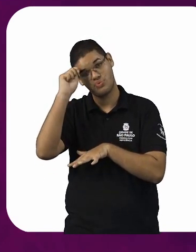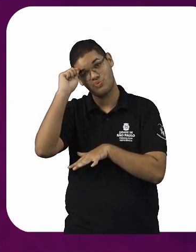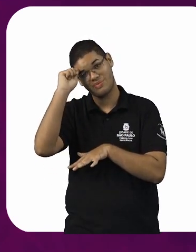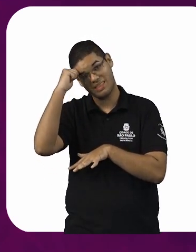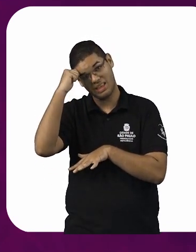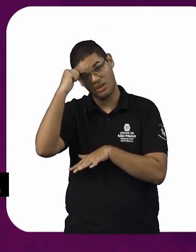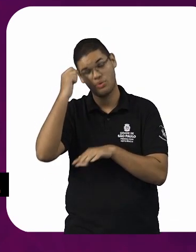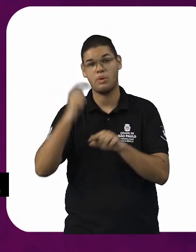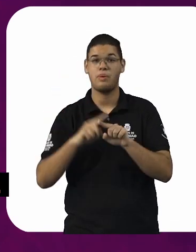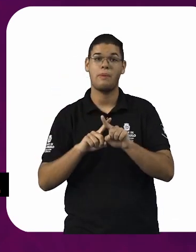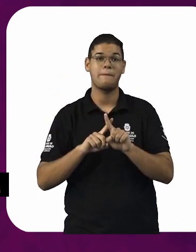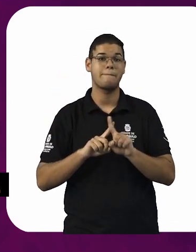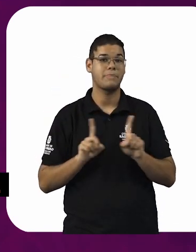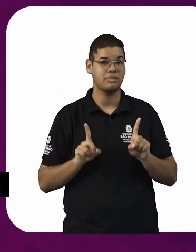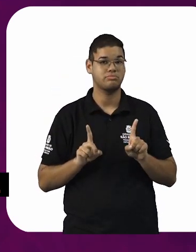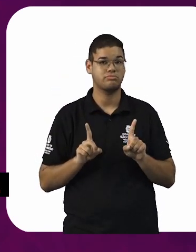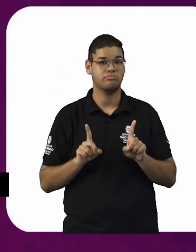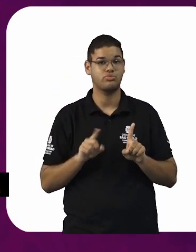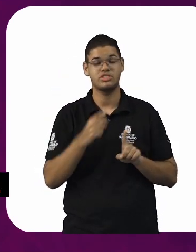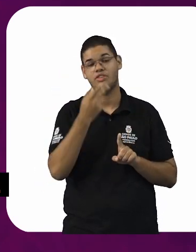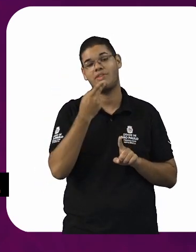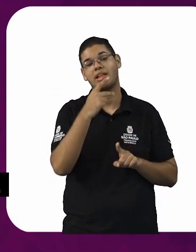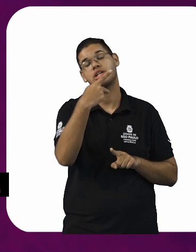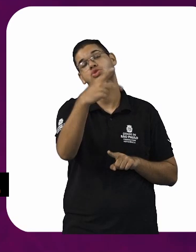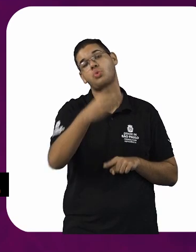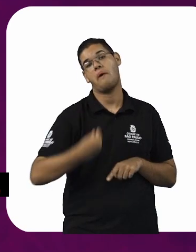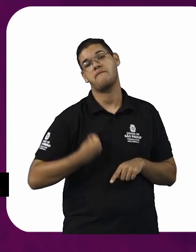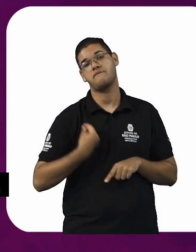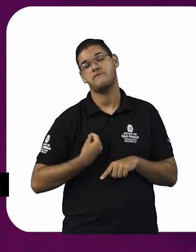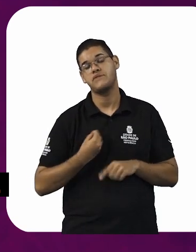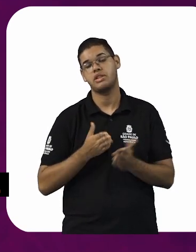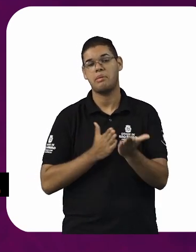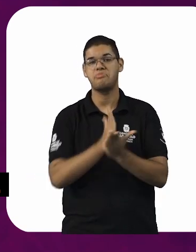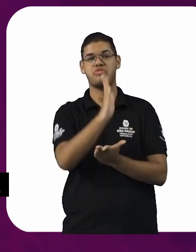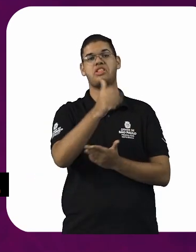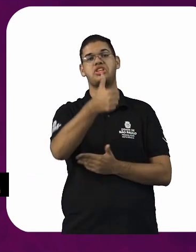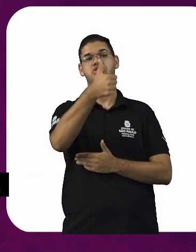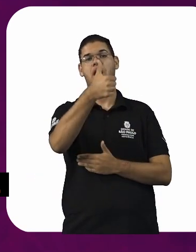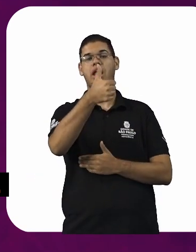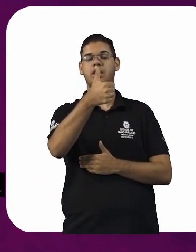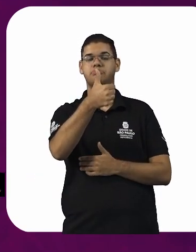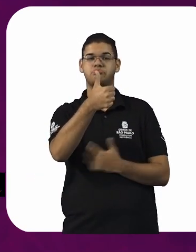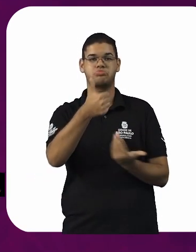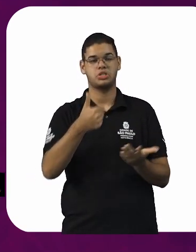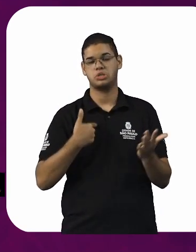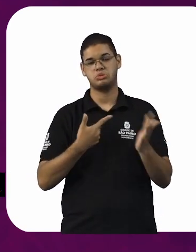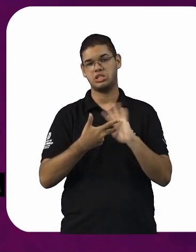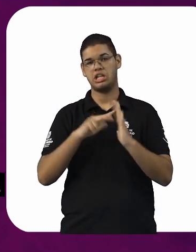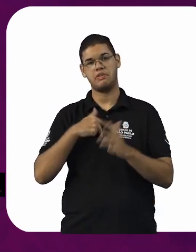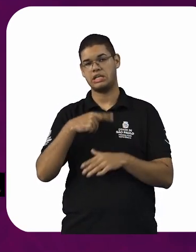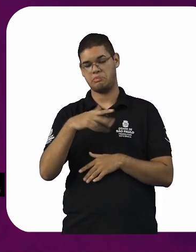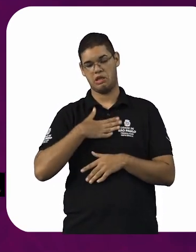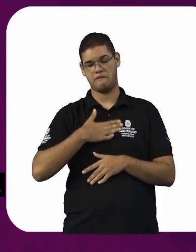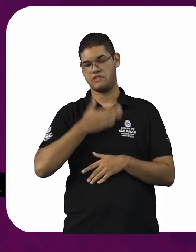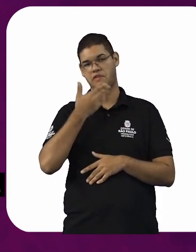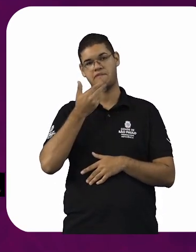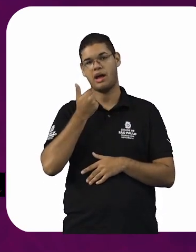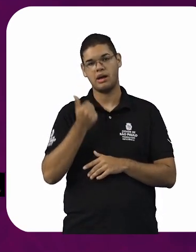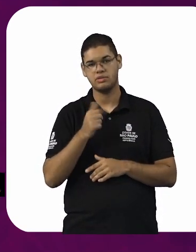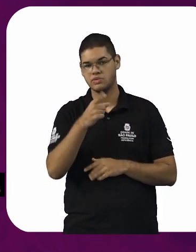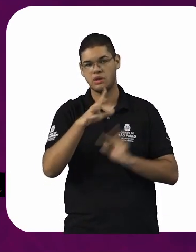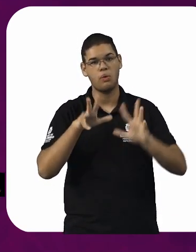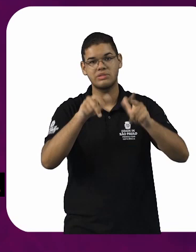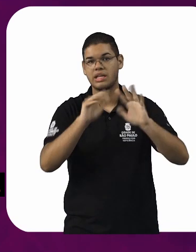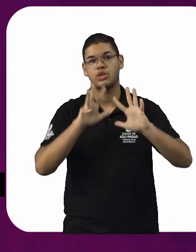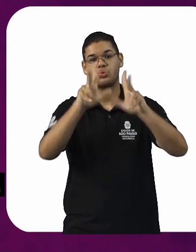sociais também abordam. Quando a gente fala que a sua vida é privilegiada, quando eu falo que eu tenho privilégio, não quer dizer que a minha vida, que a sua vida é fácil, que você consegue tudo o que você